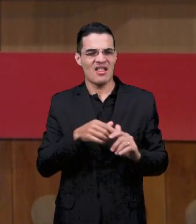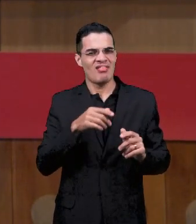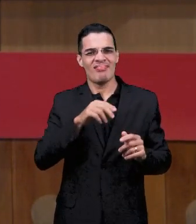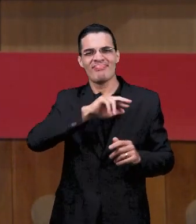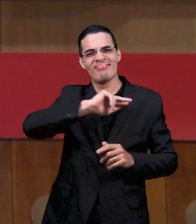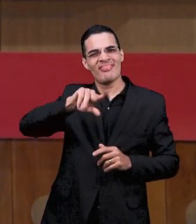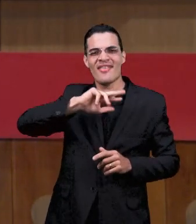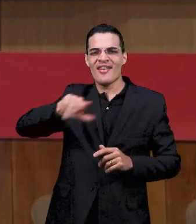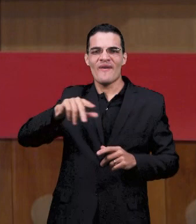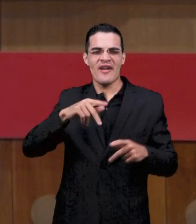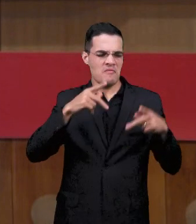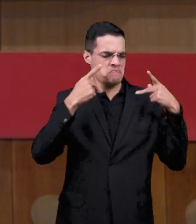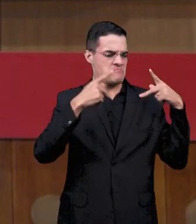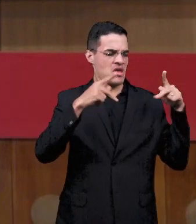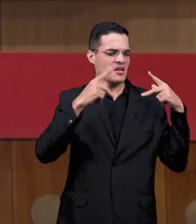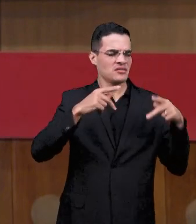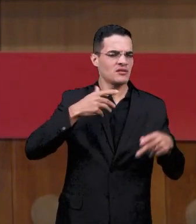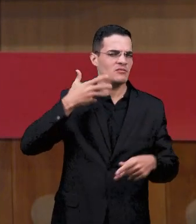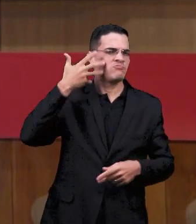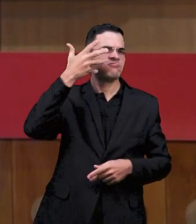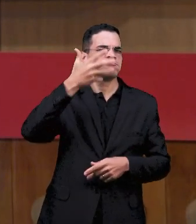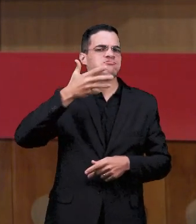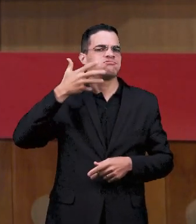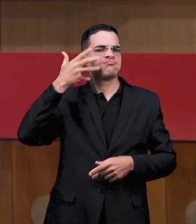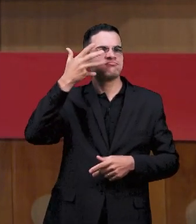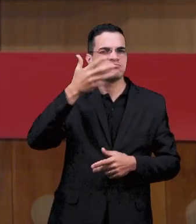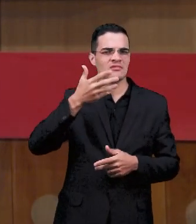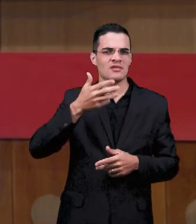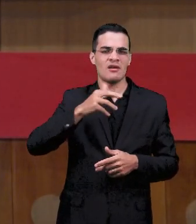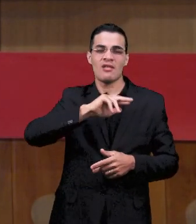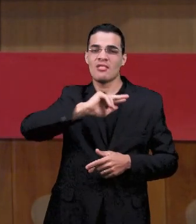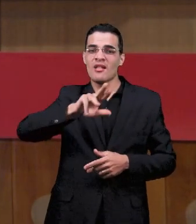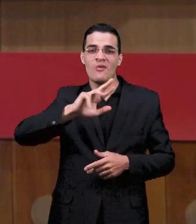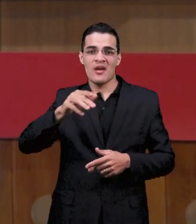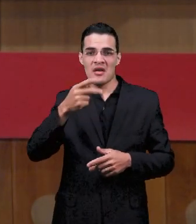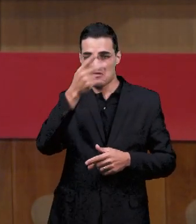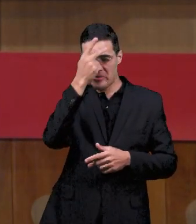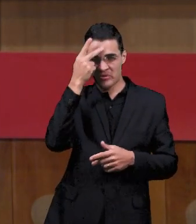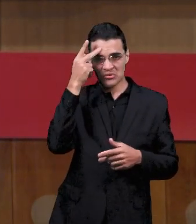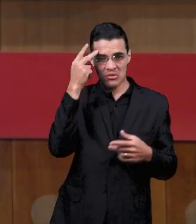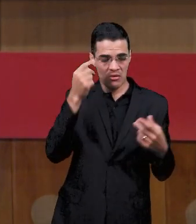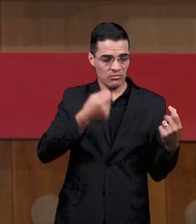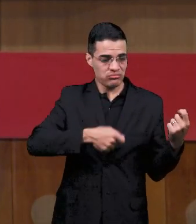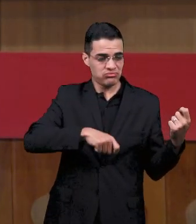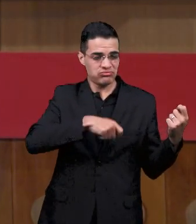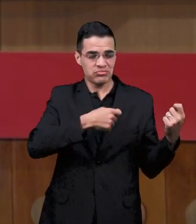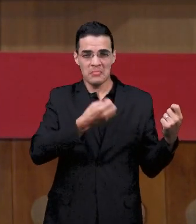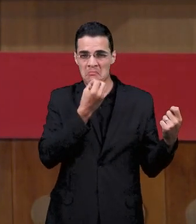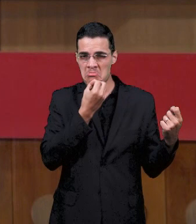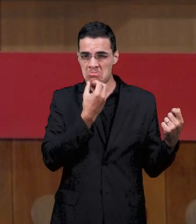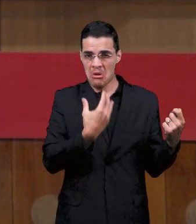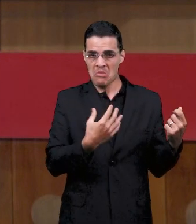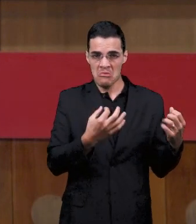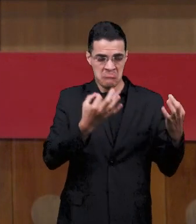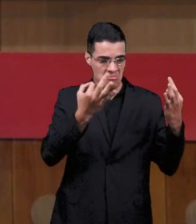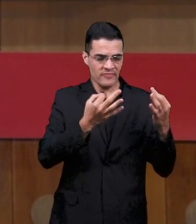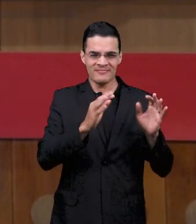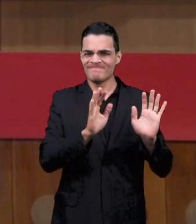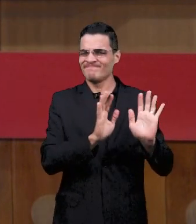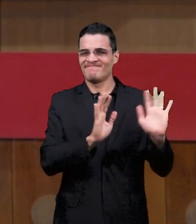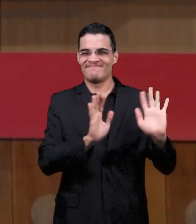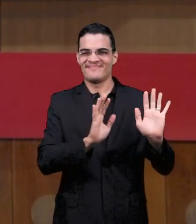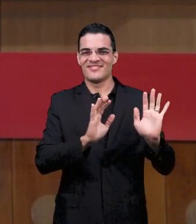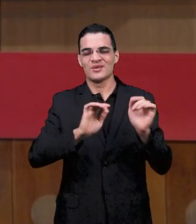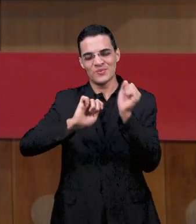O segredo não é grandes instrumentistas. O segredo é estarmos em comunhão. Quando nós estamos em comunhão, nós temos